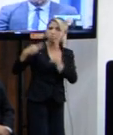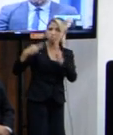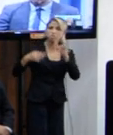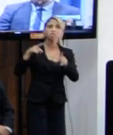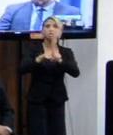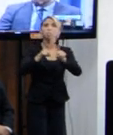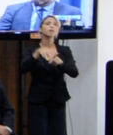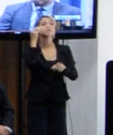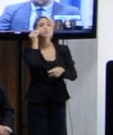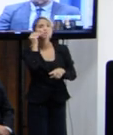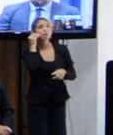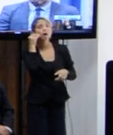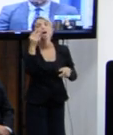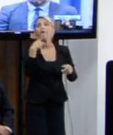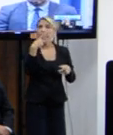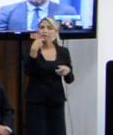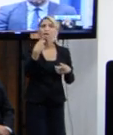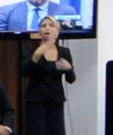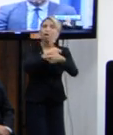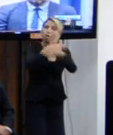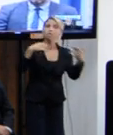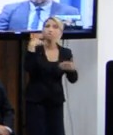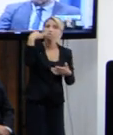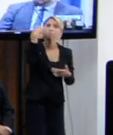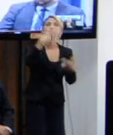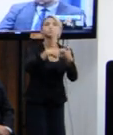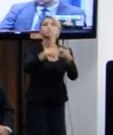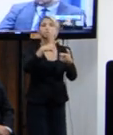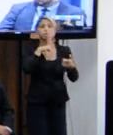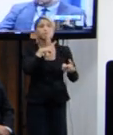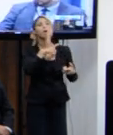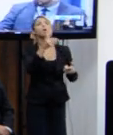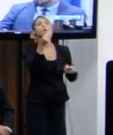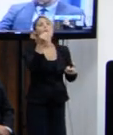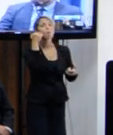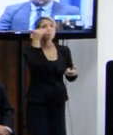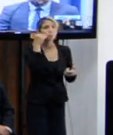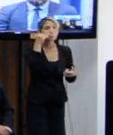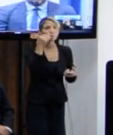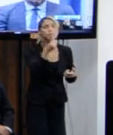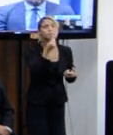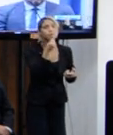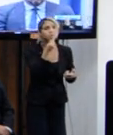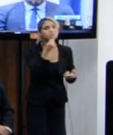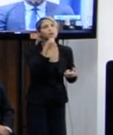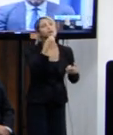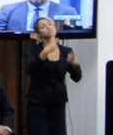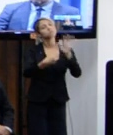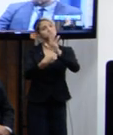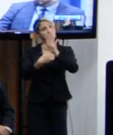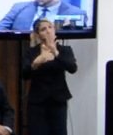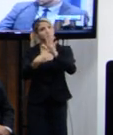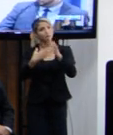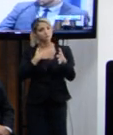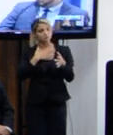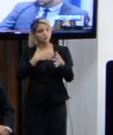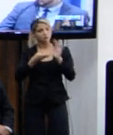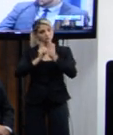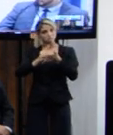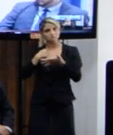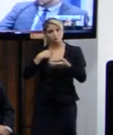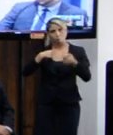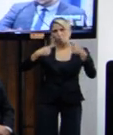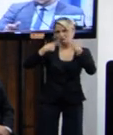justo nas minhas palavras e nas minhas colocações. Sempre tive a oportunidade de acesso à Vossa Excelência, inclusive para criticar, puxar a